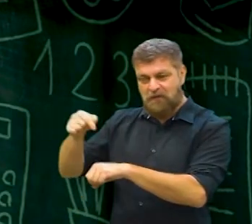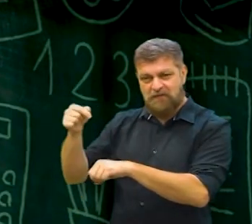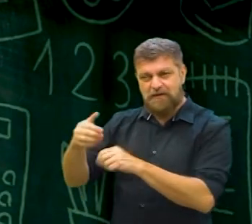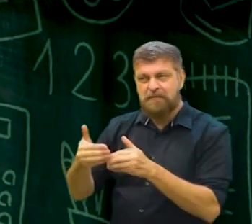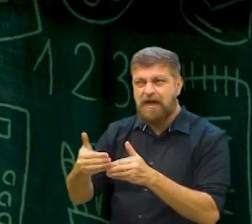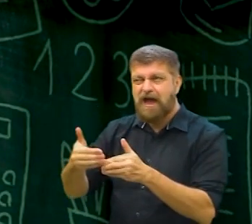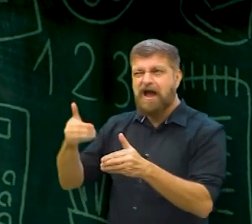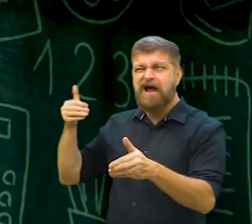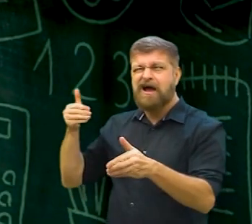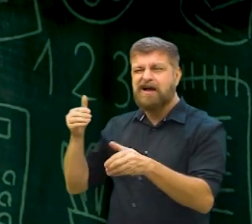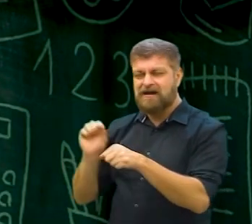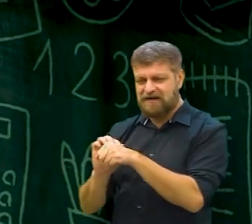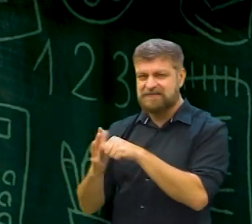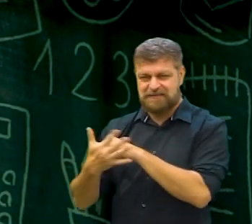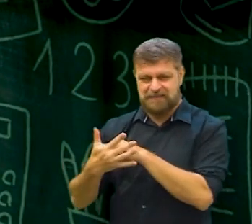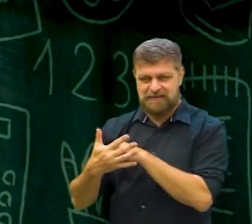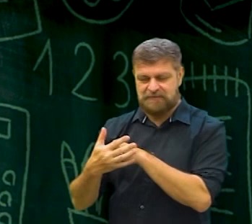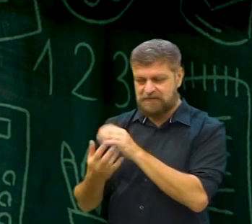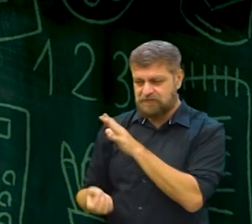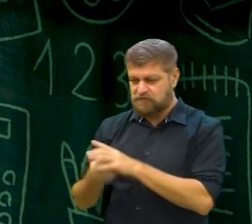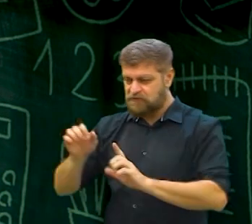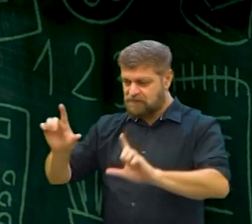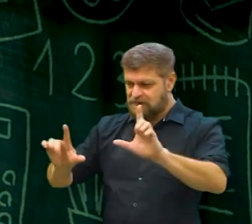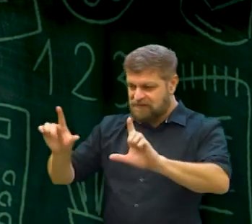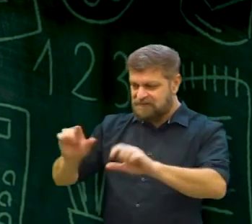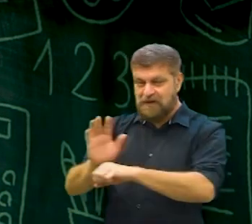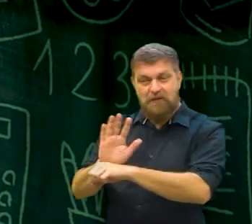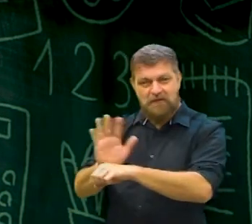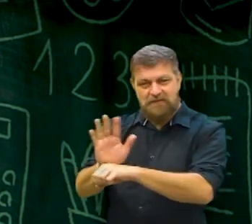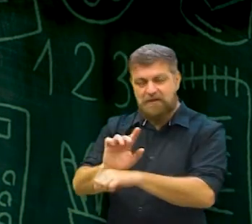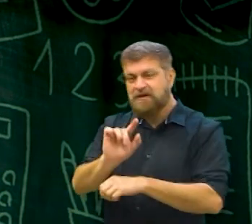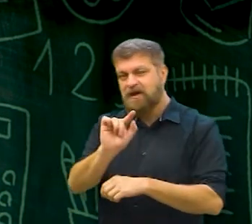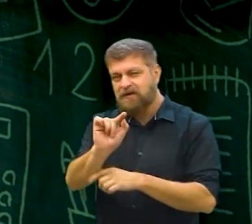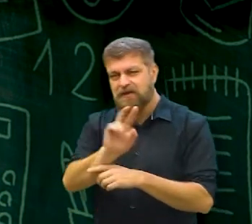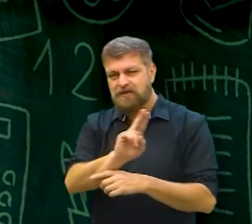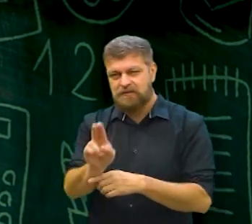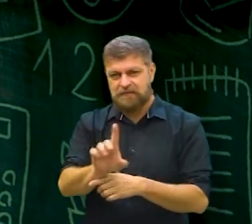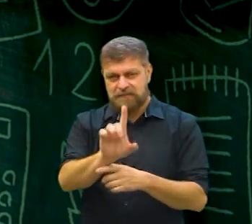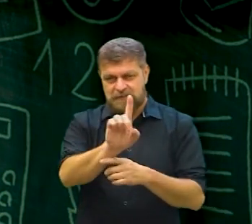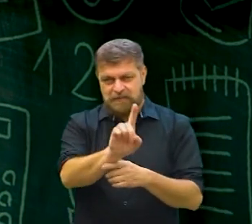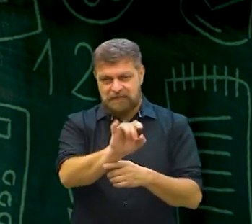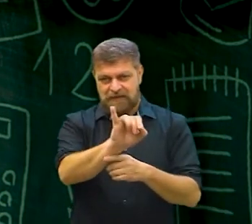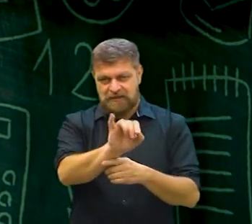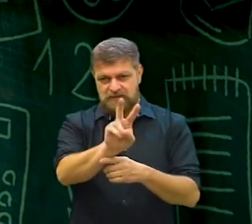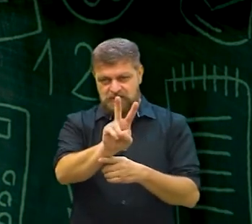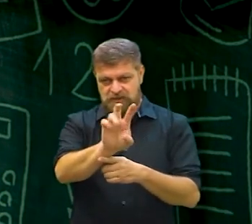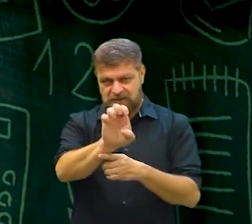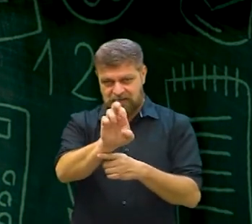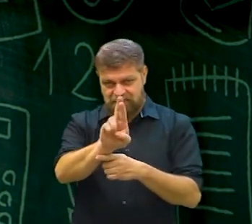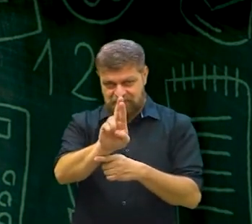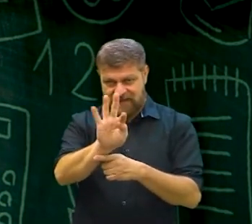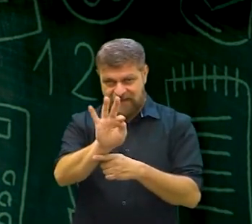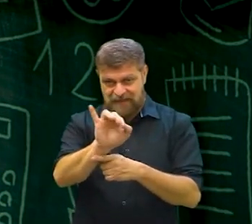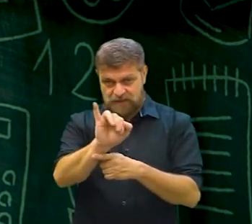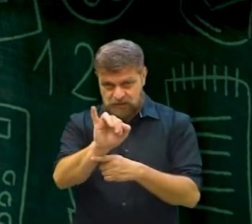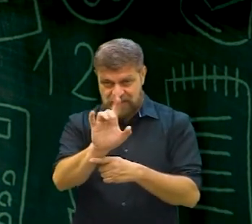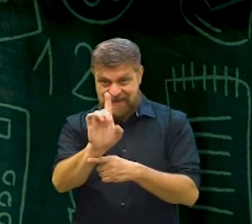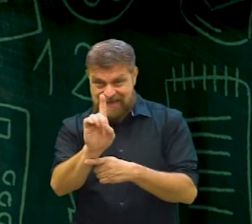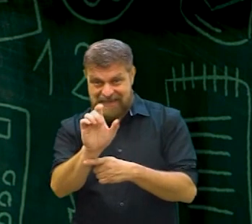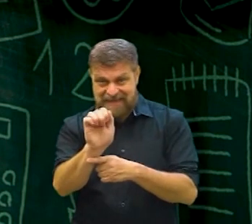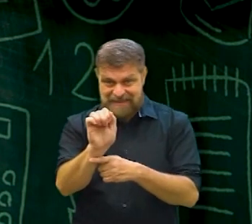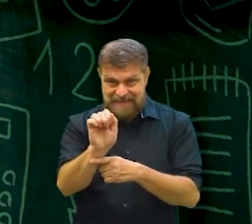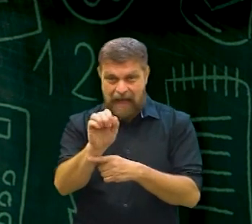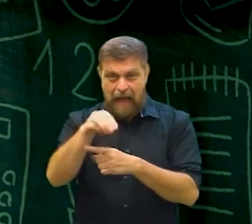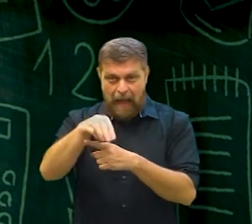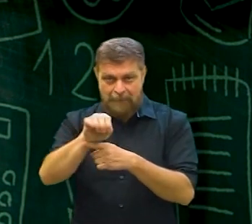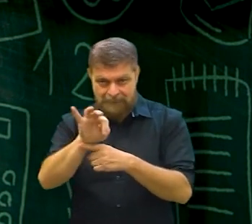passou recentemente, não há muito tempo, um pouco antes da pandemia, que chamava-se Divertidamente, que falava